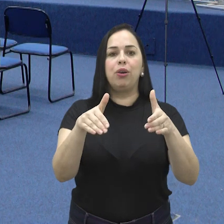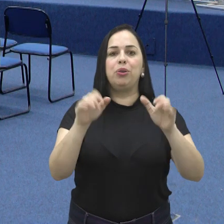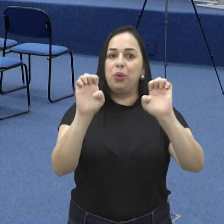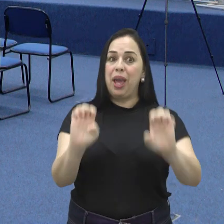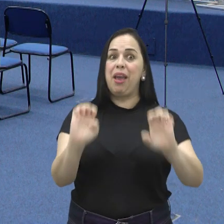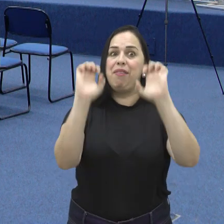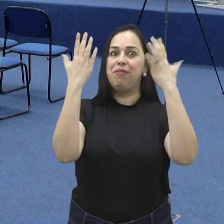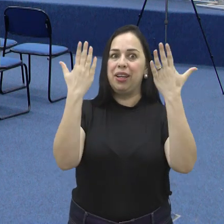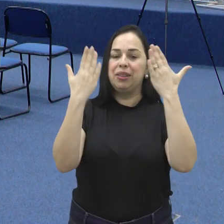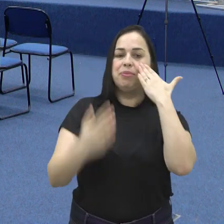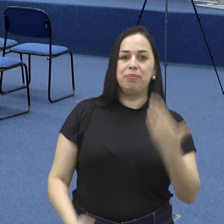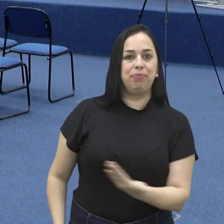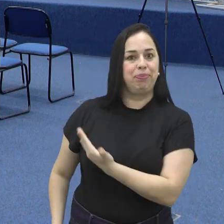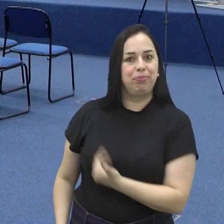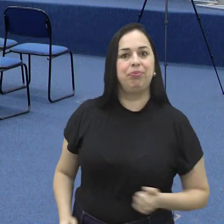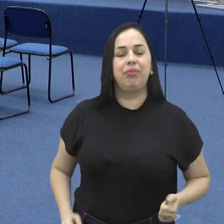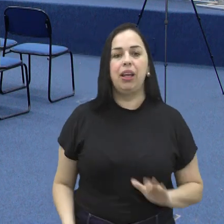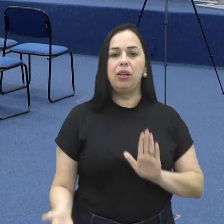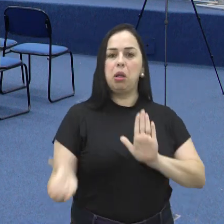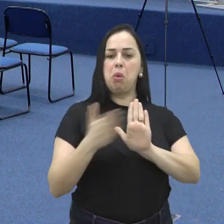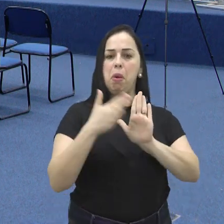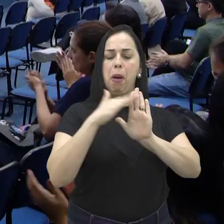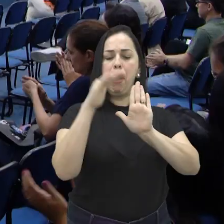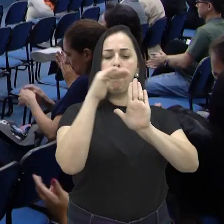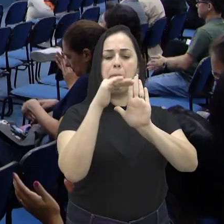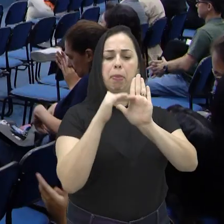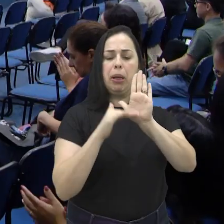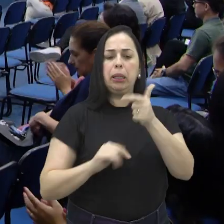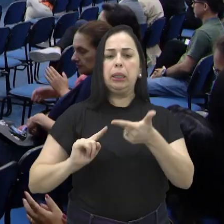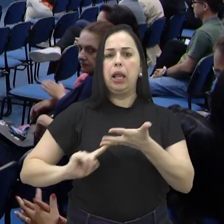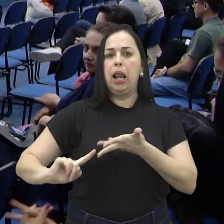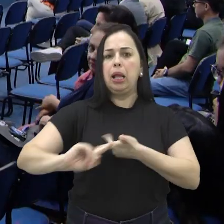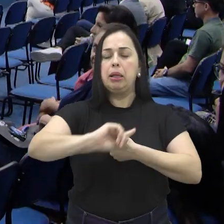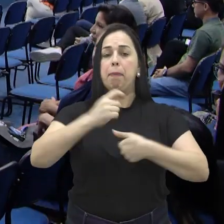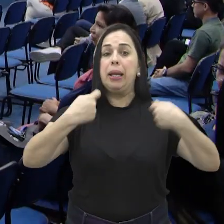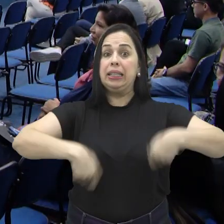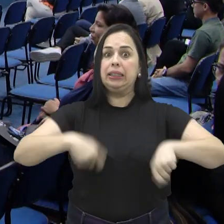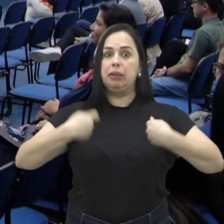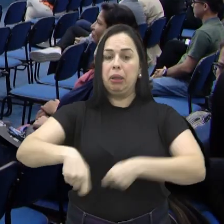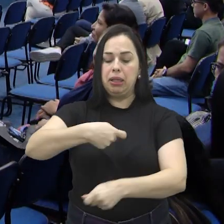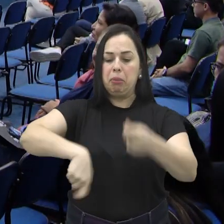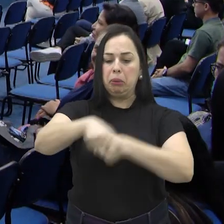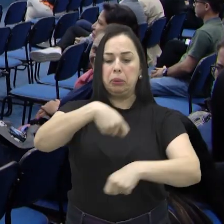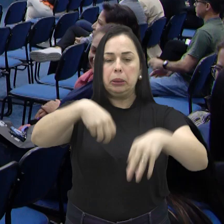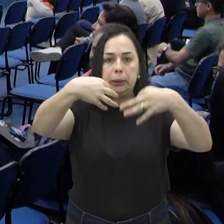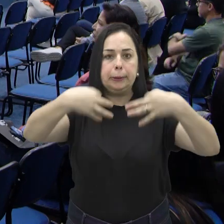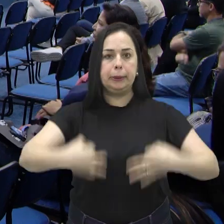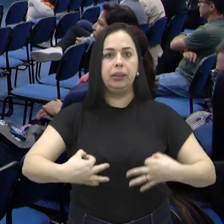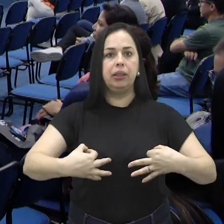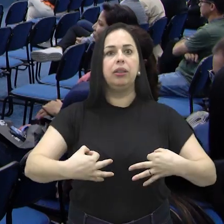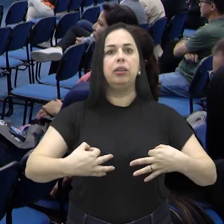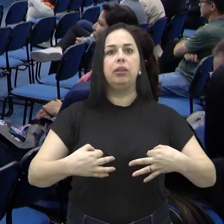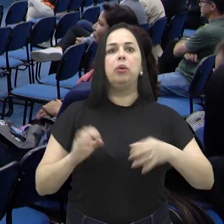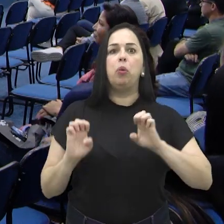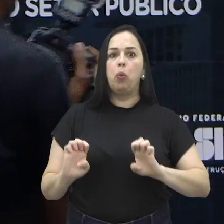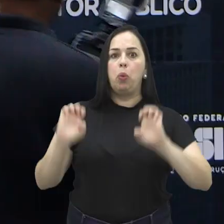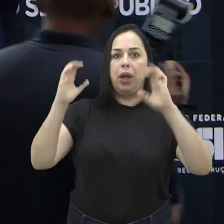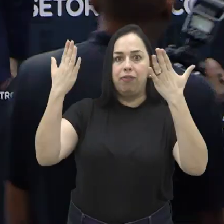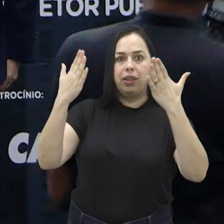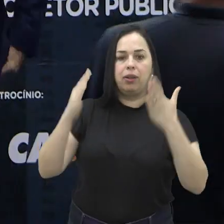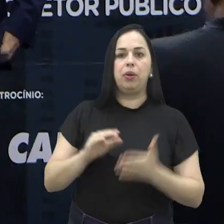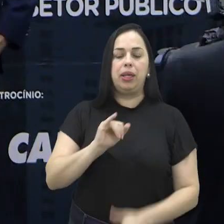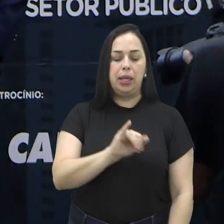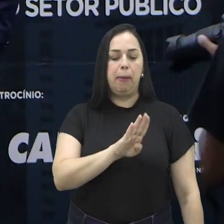tema central do evento realizado no plenário da Câmara. Em pauta, tudo o que é necessário para uma administração eficiente.